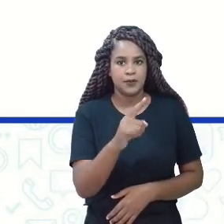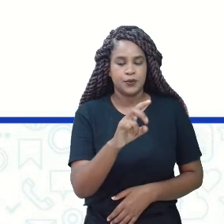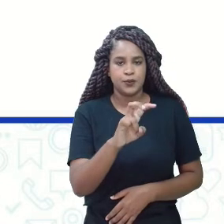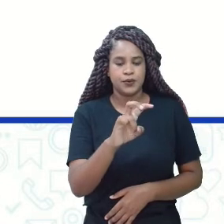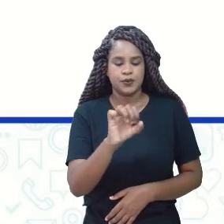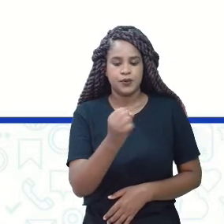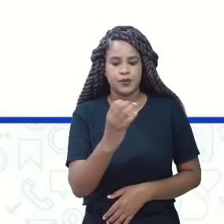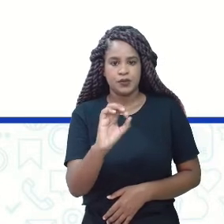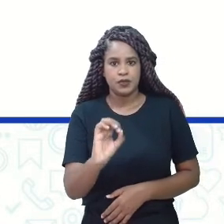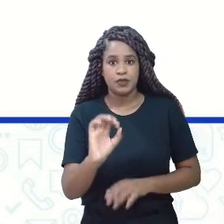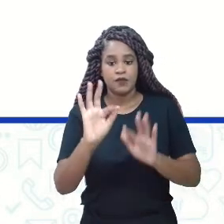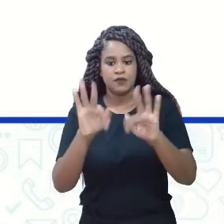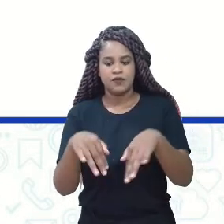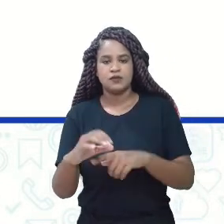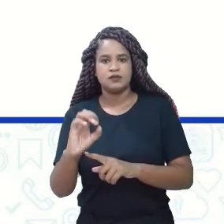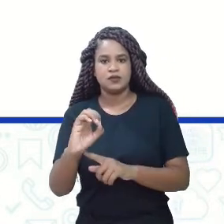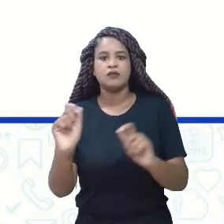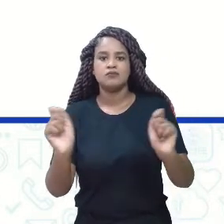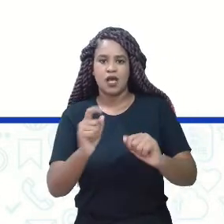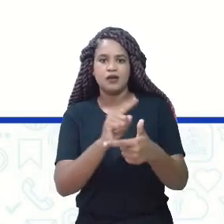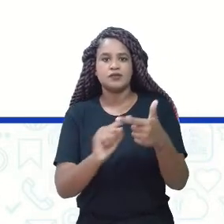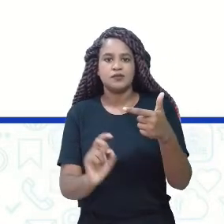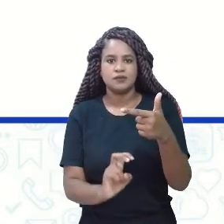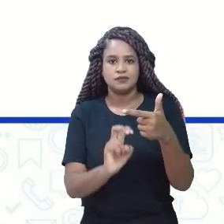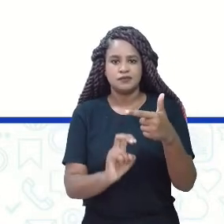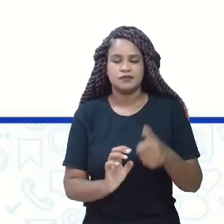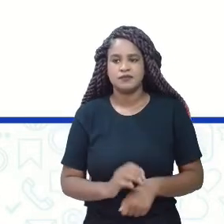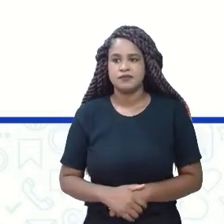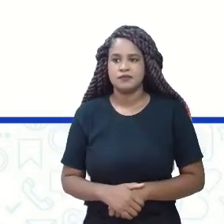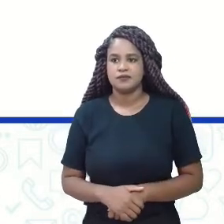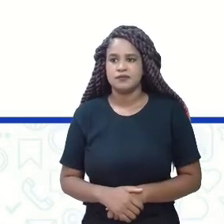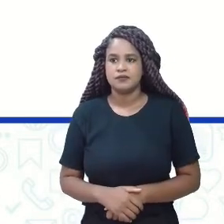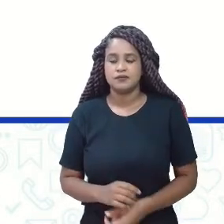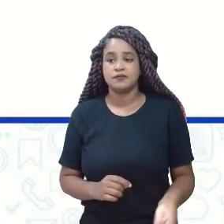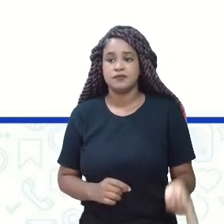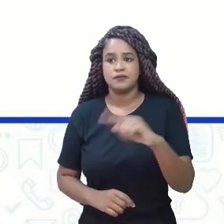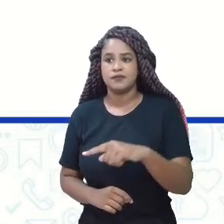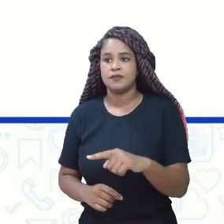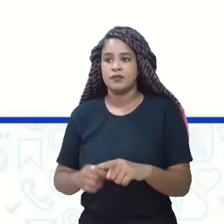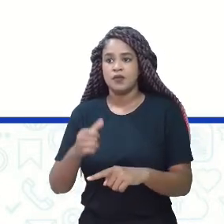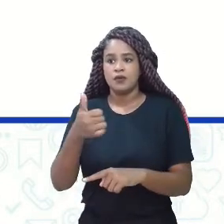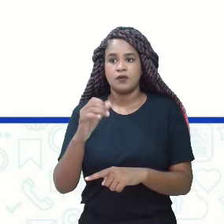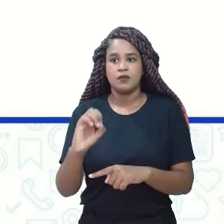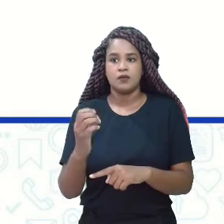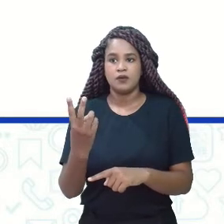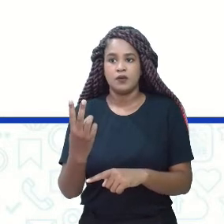703.580, termina em 0, divide para 5. A gente tem aí, ó, o